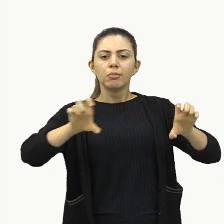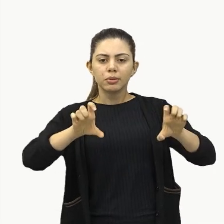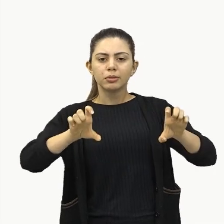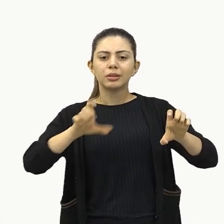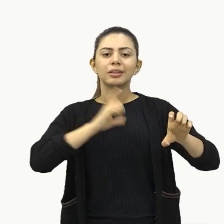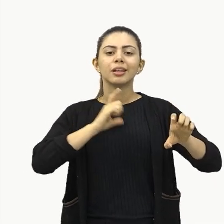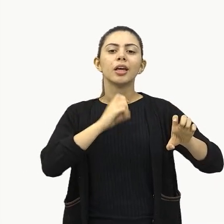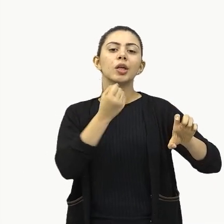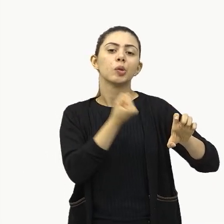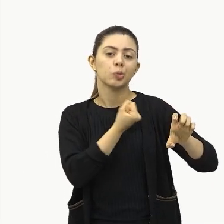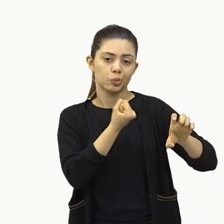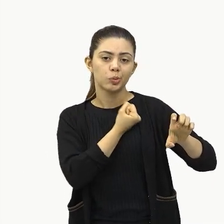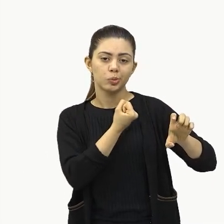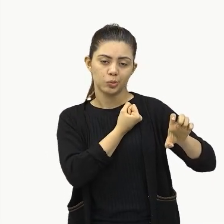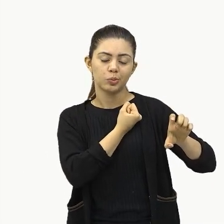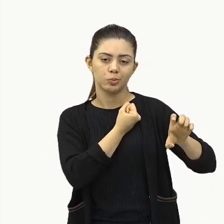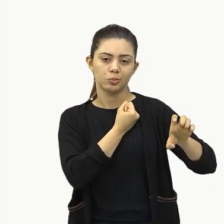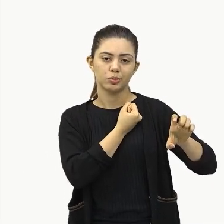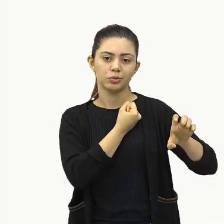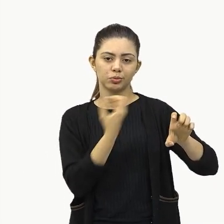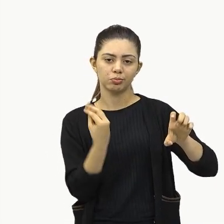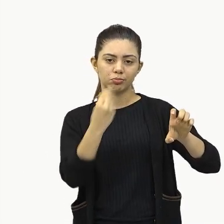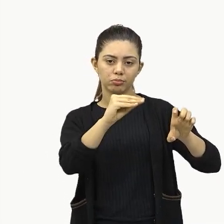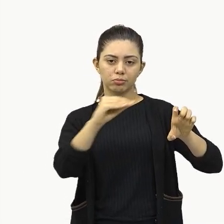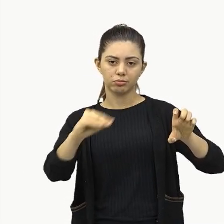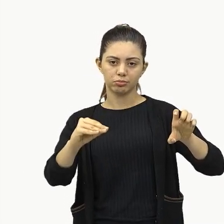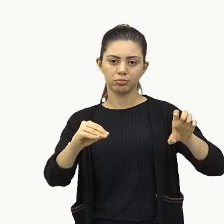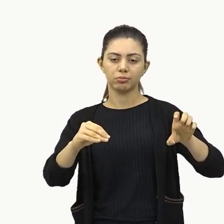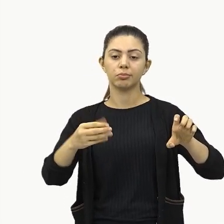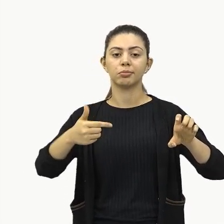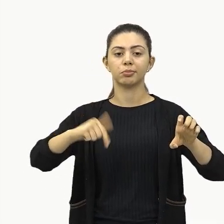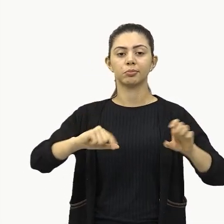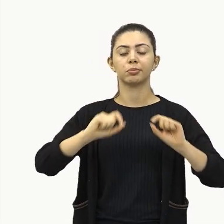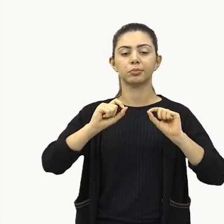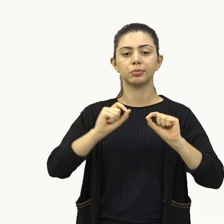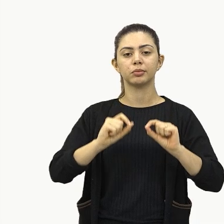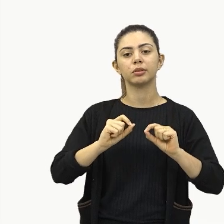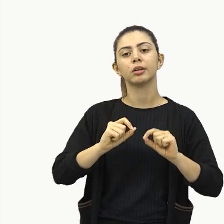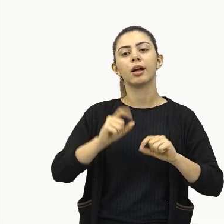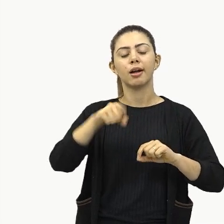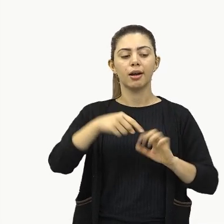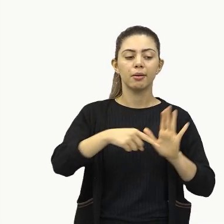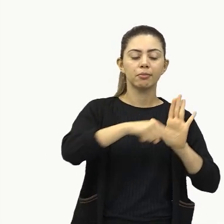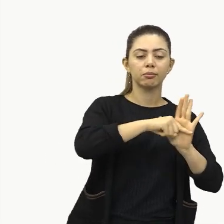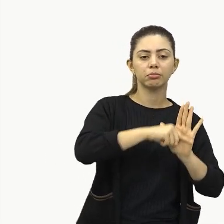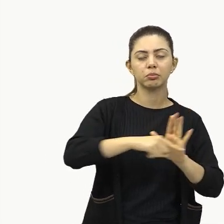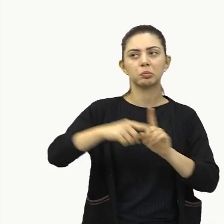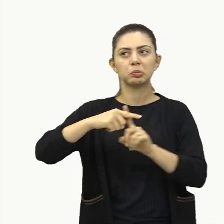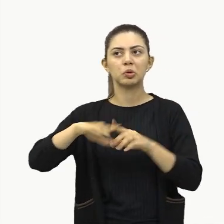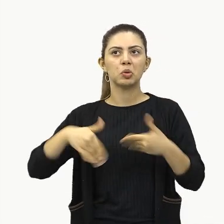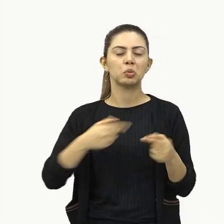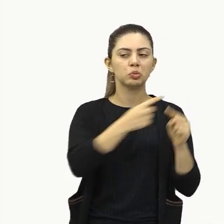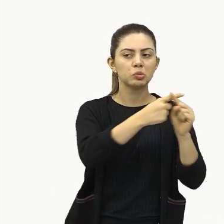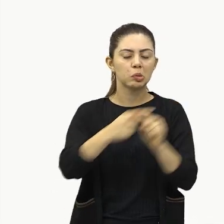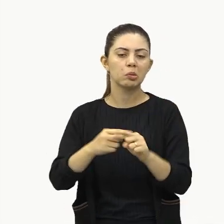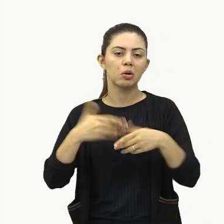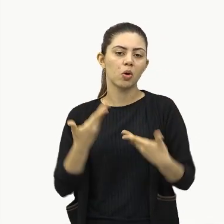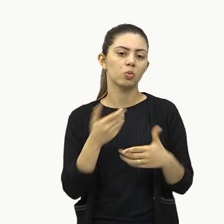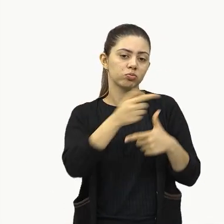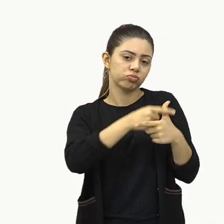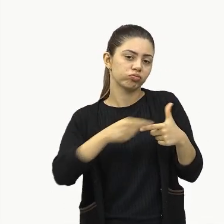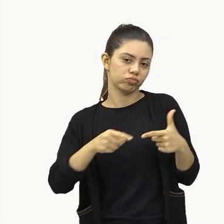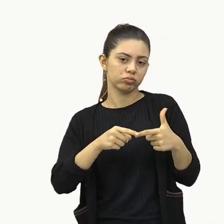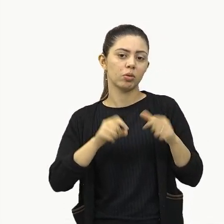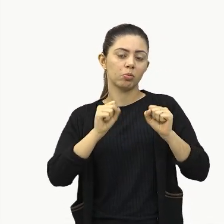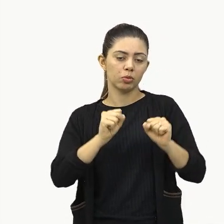envolver, ela é formada somente por números, operações, adição, subtração, multiplicação, divisão e muitas